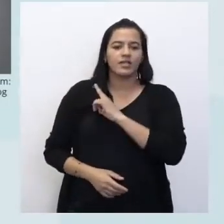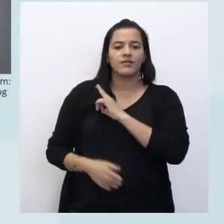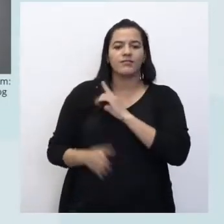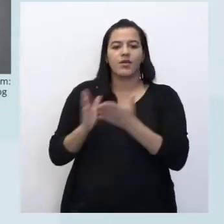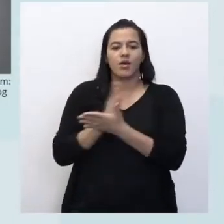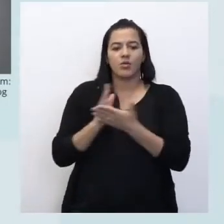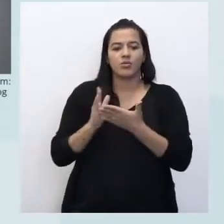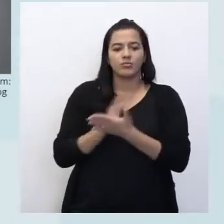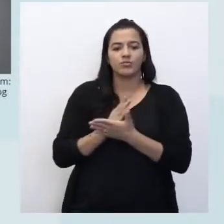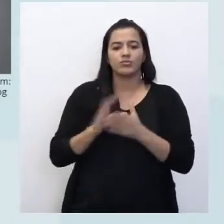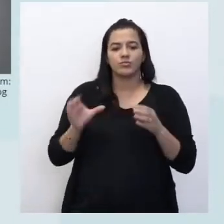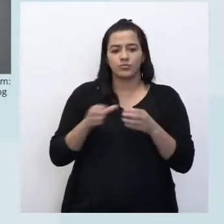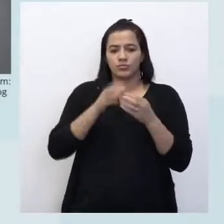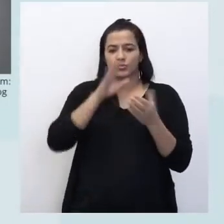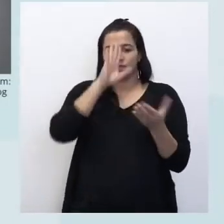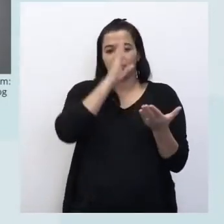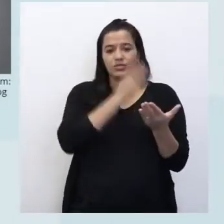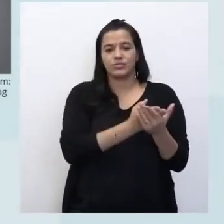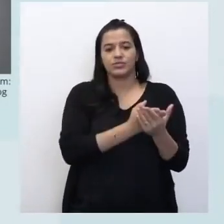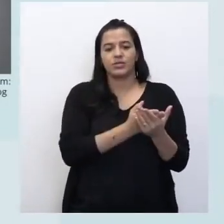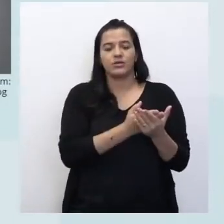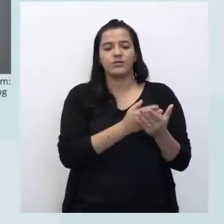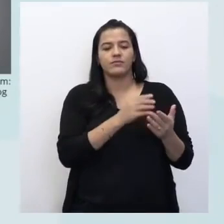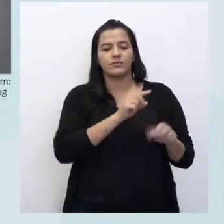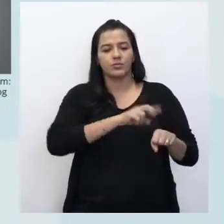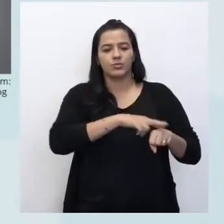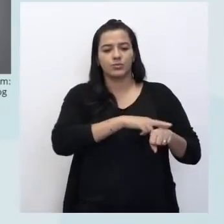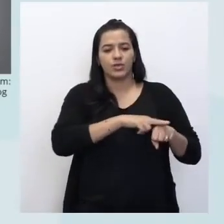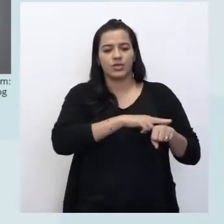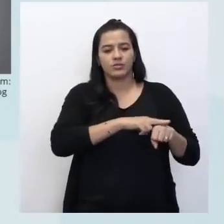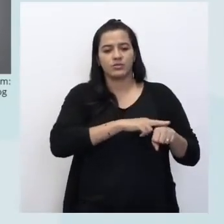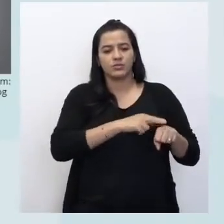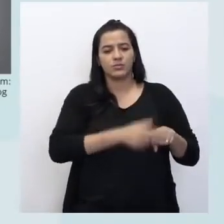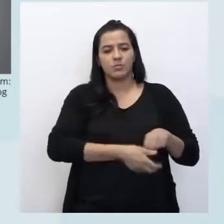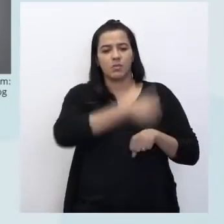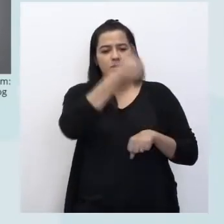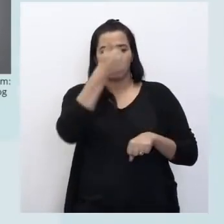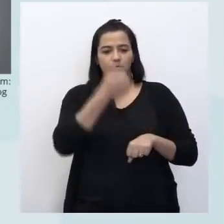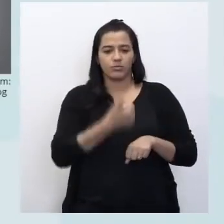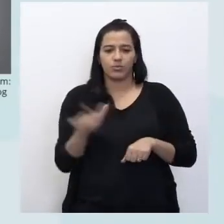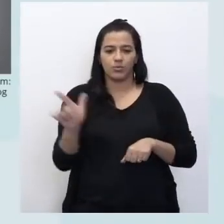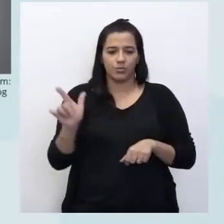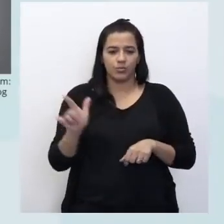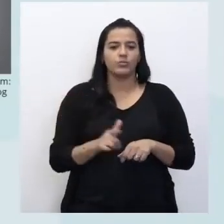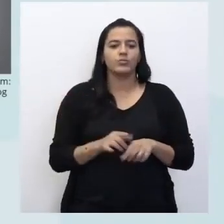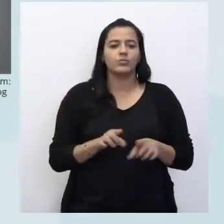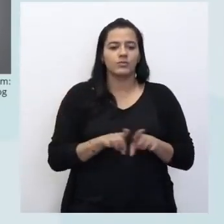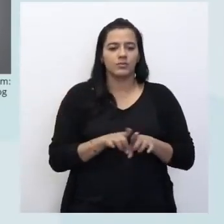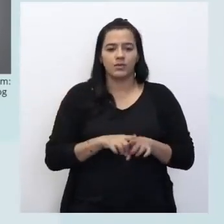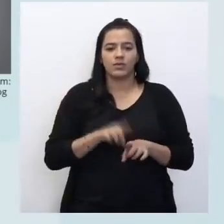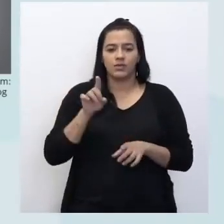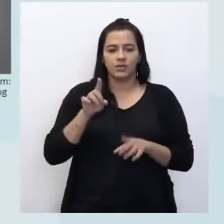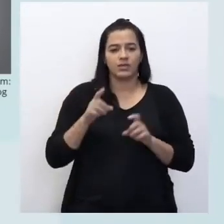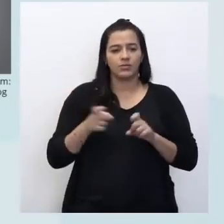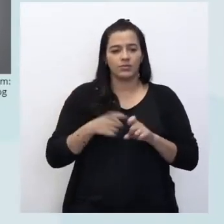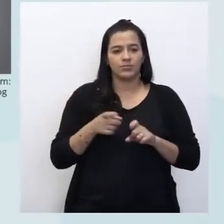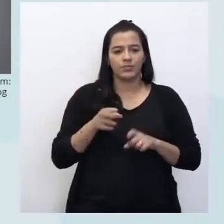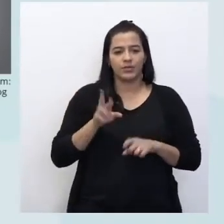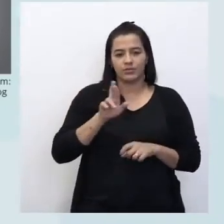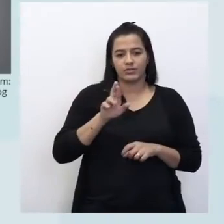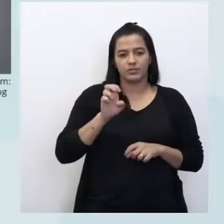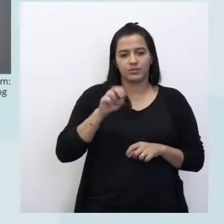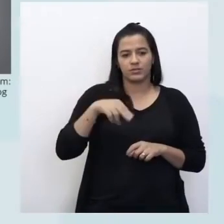Renato Kell, olha lá, séculos 19 e 20, ele foi um farmacêutico, foi um médico lá no Rio de Janeiro, era